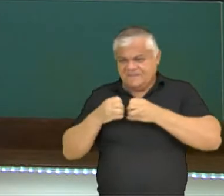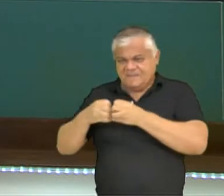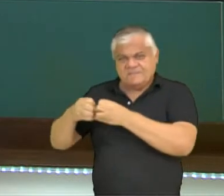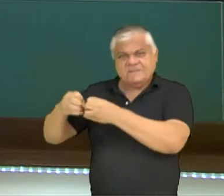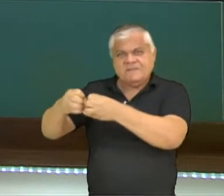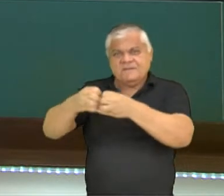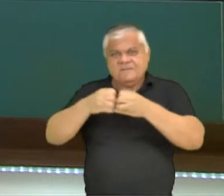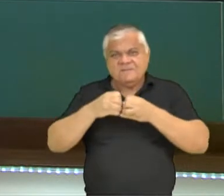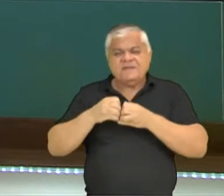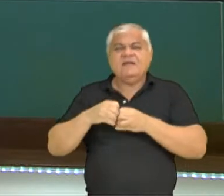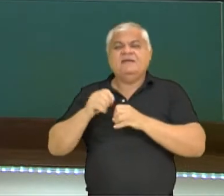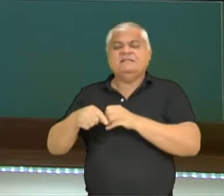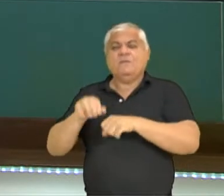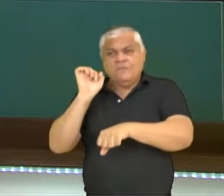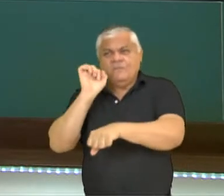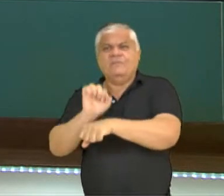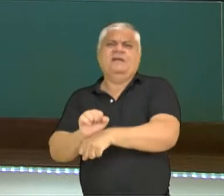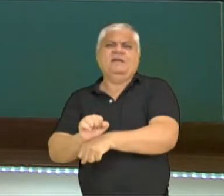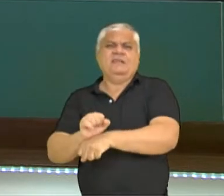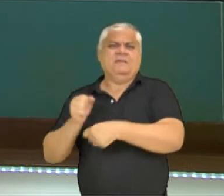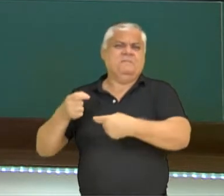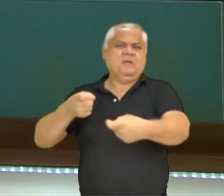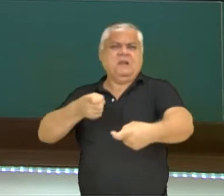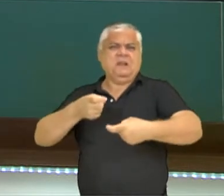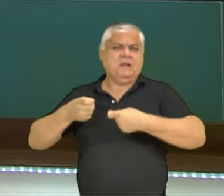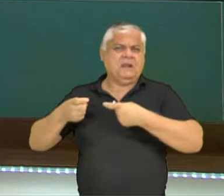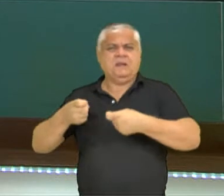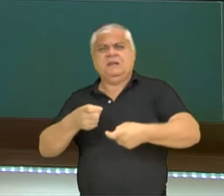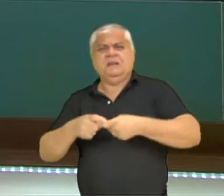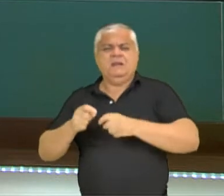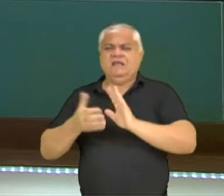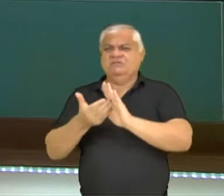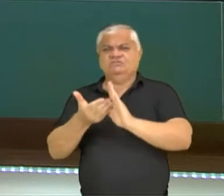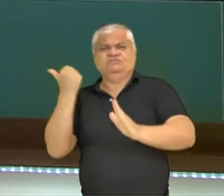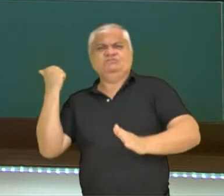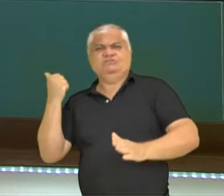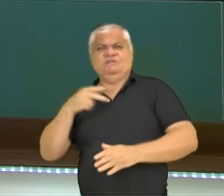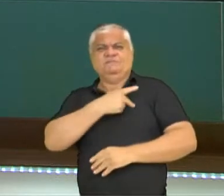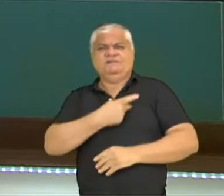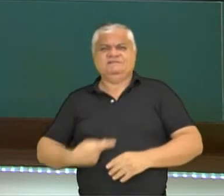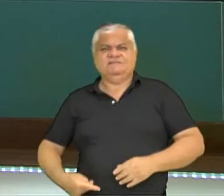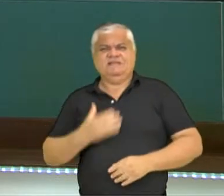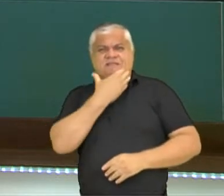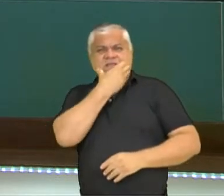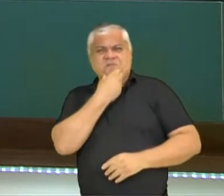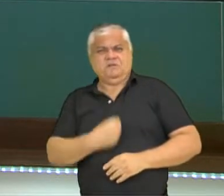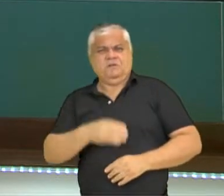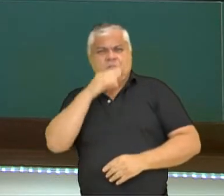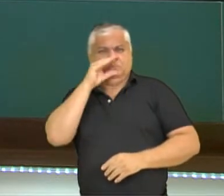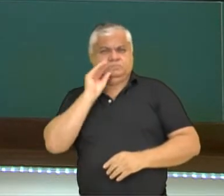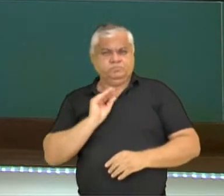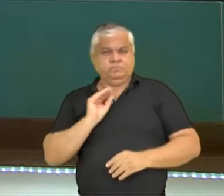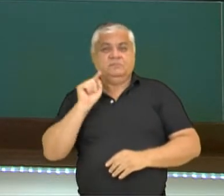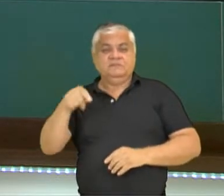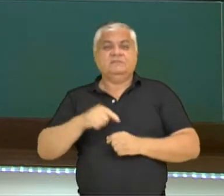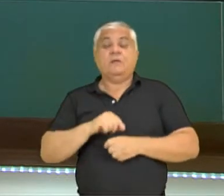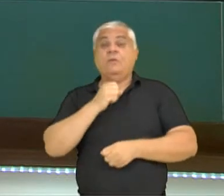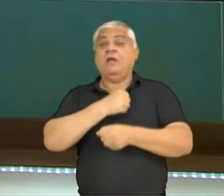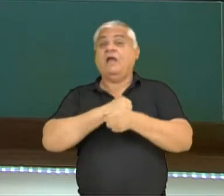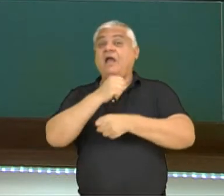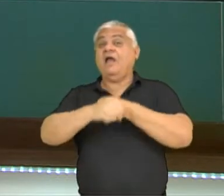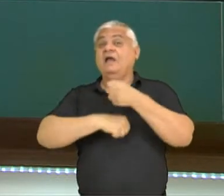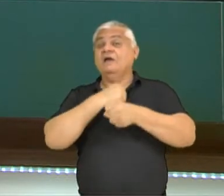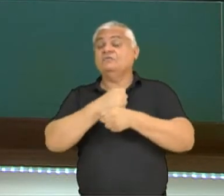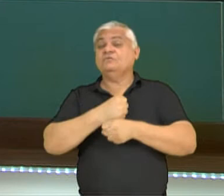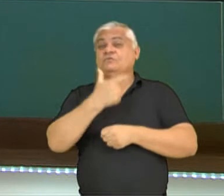de toda a sistemática de posicionamento de poder de Saddam Hussein. Nisso se concretizou quando, em 2003,